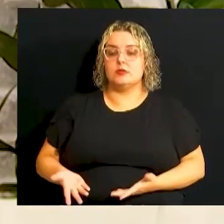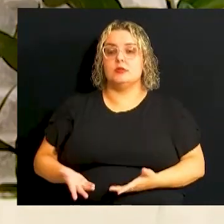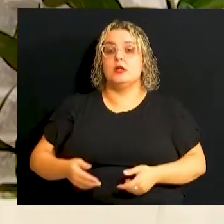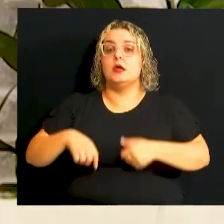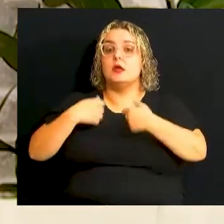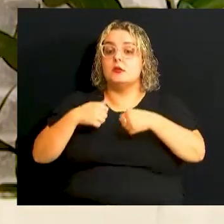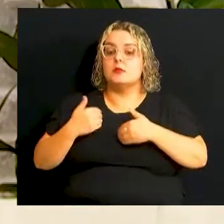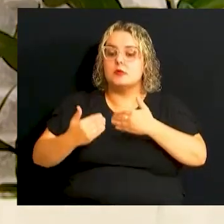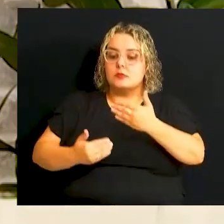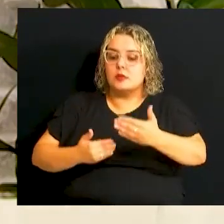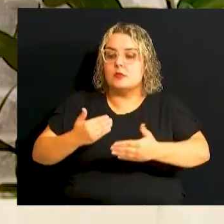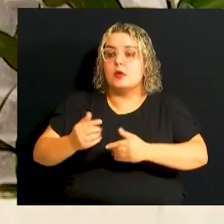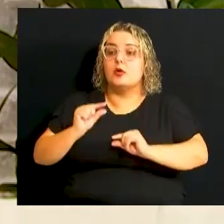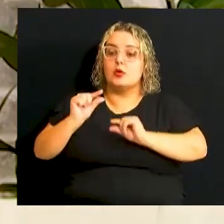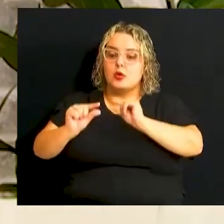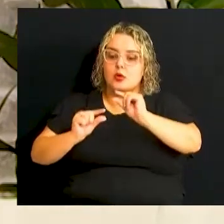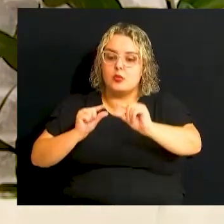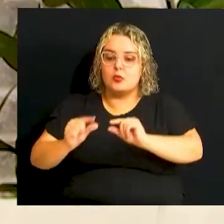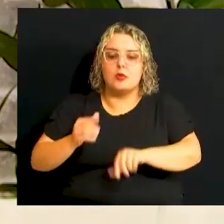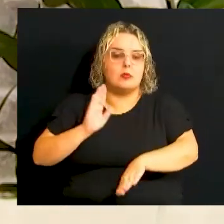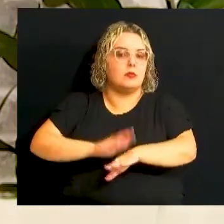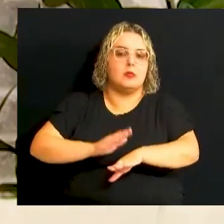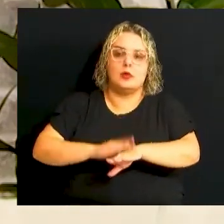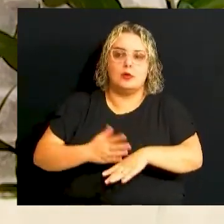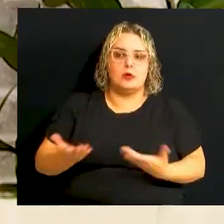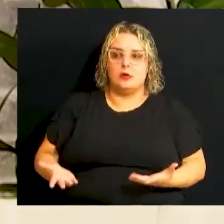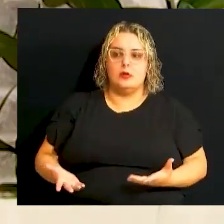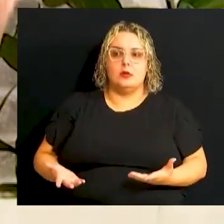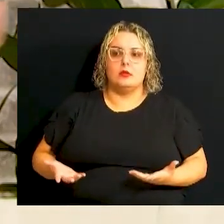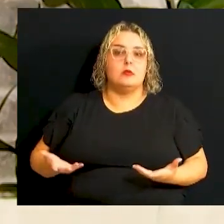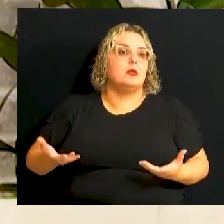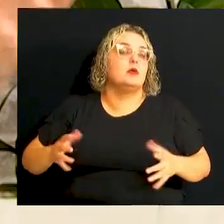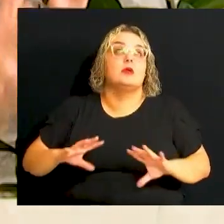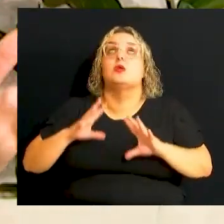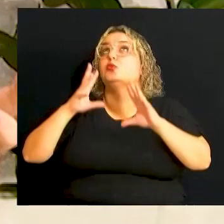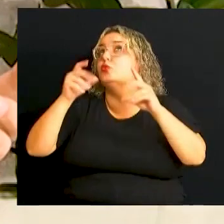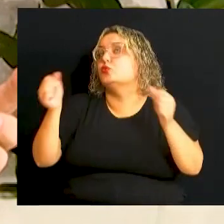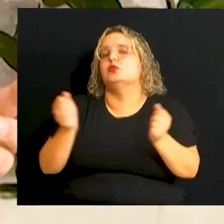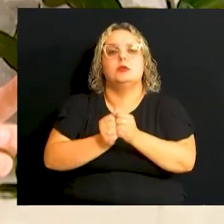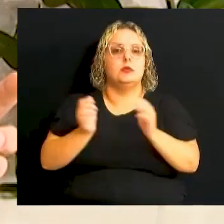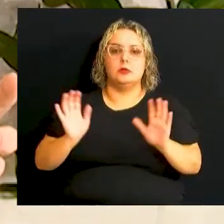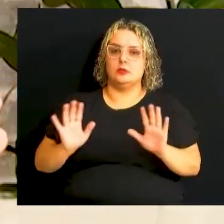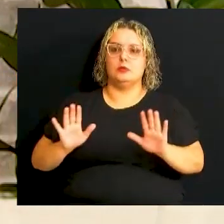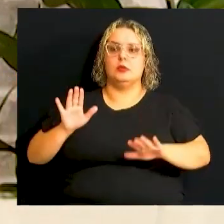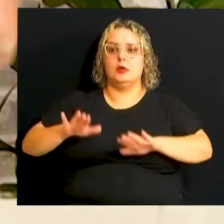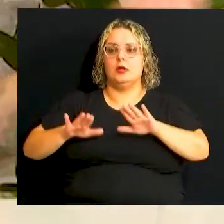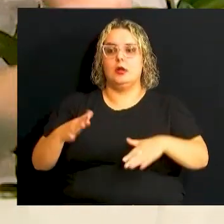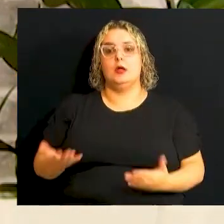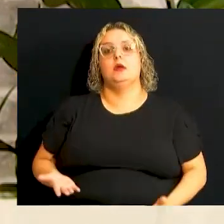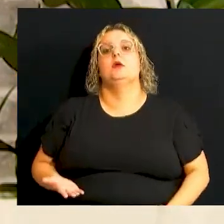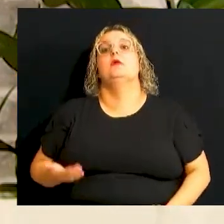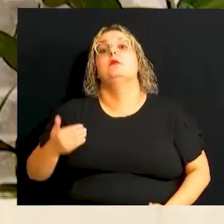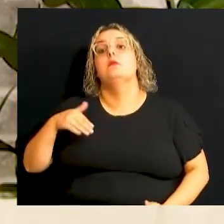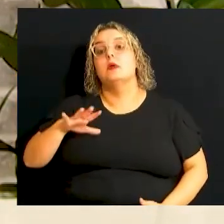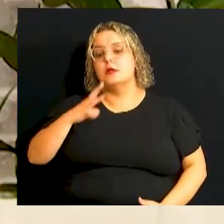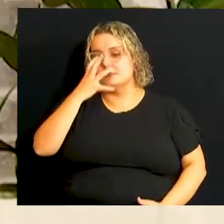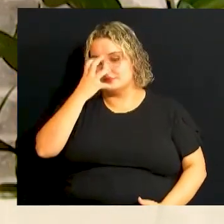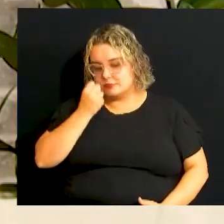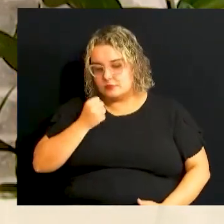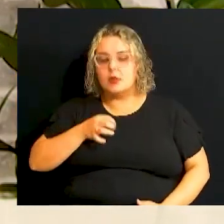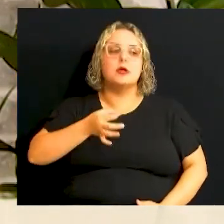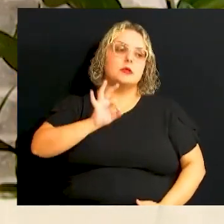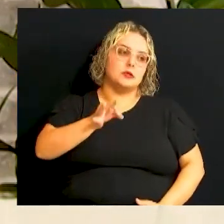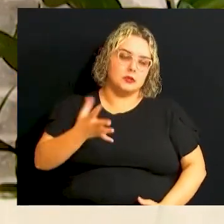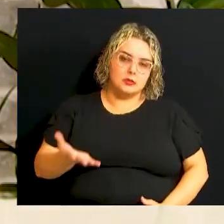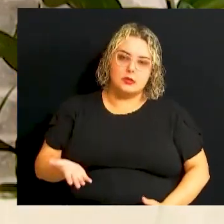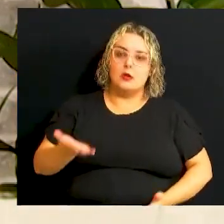que você precisa ir colocando aos poucos em prática. Não adianta querer fazer tudo de uma vez. Aí talvez gere mais